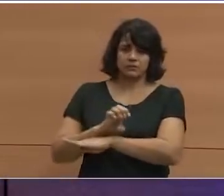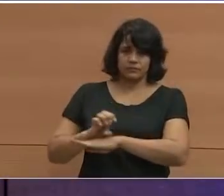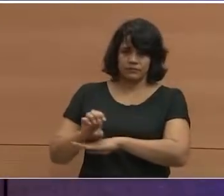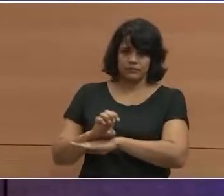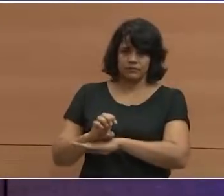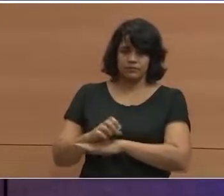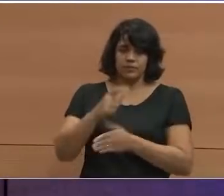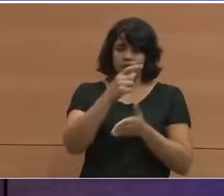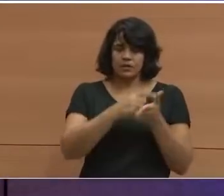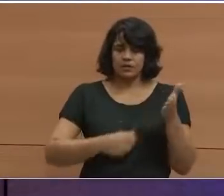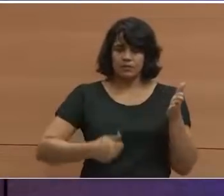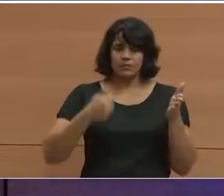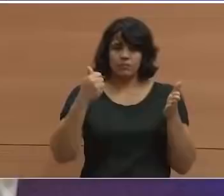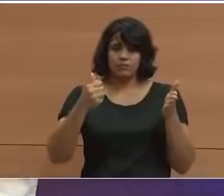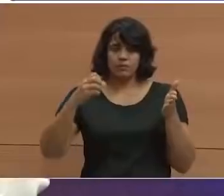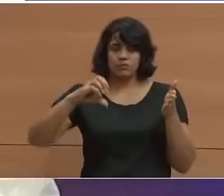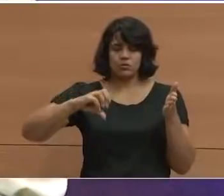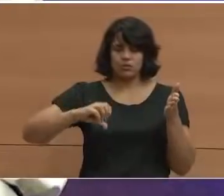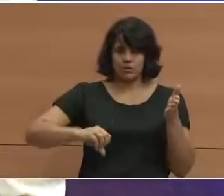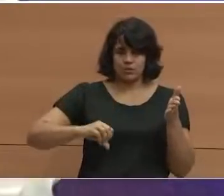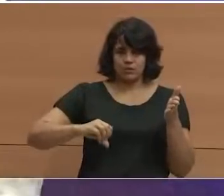capítulo 19 de Atos.